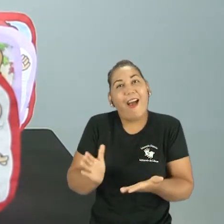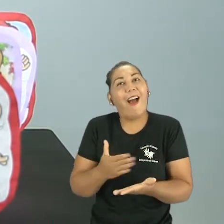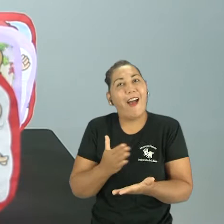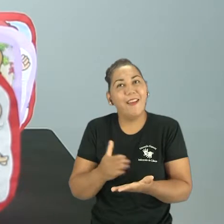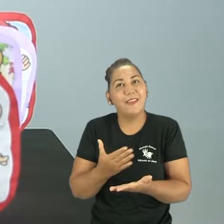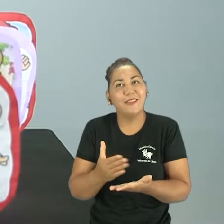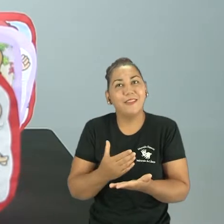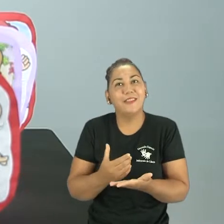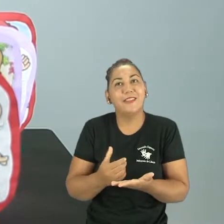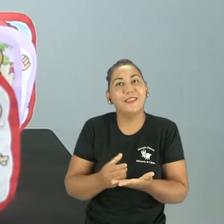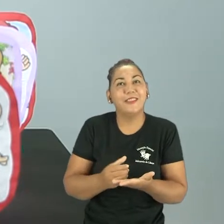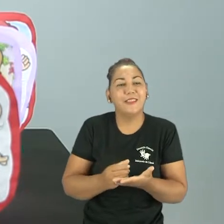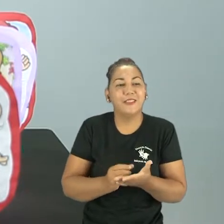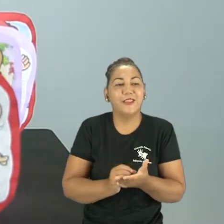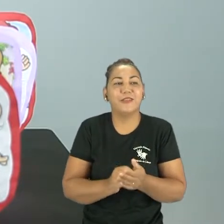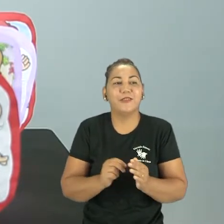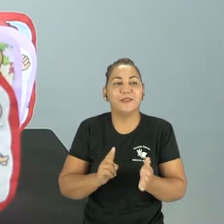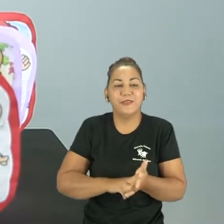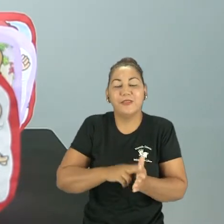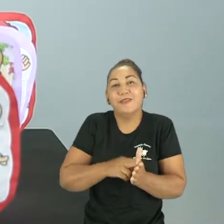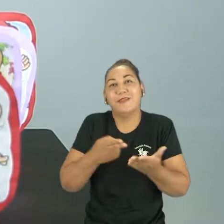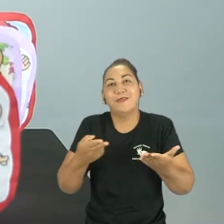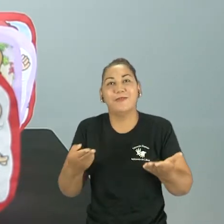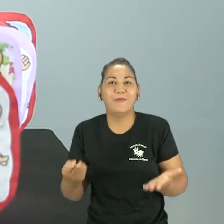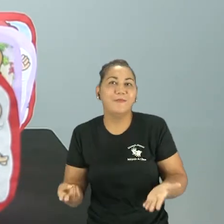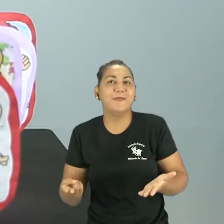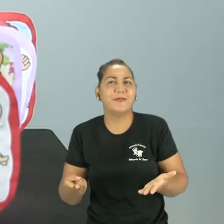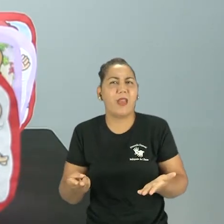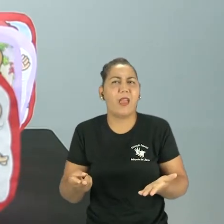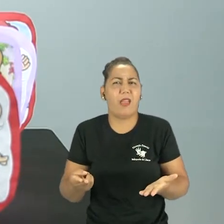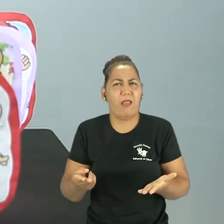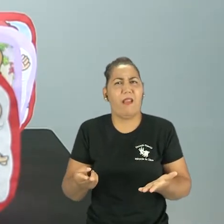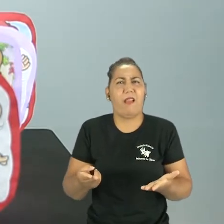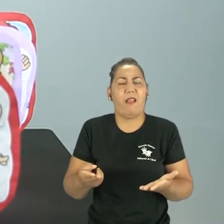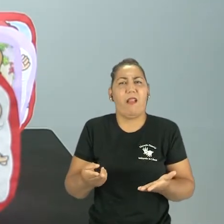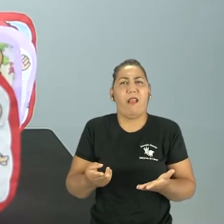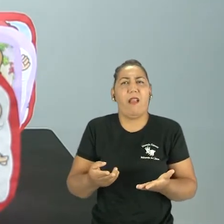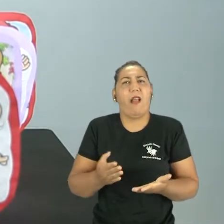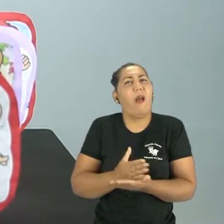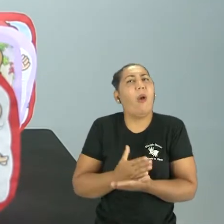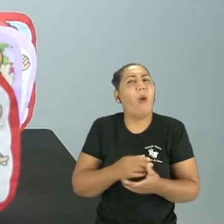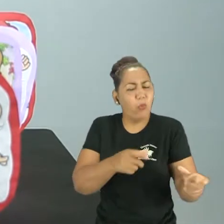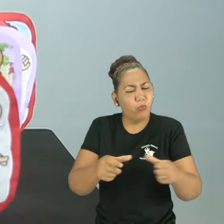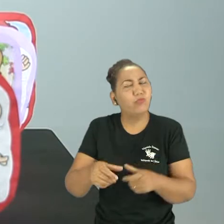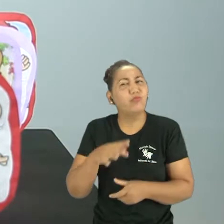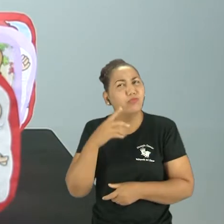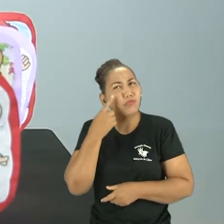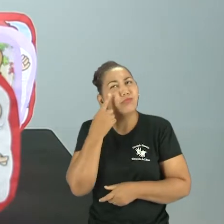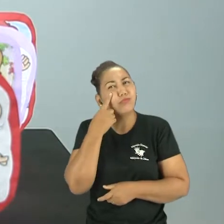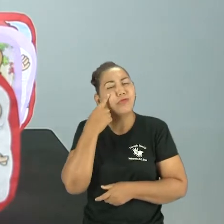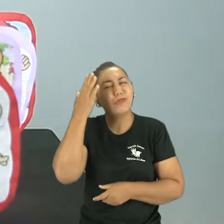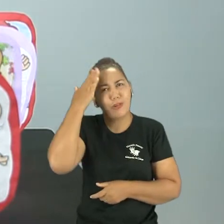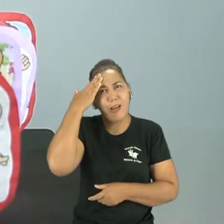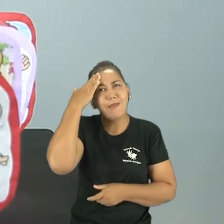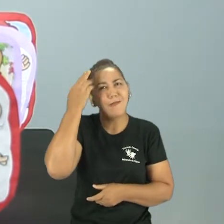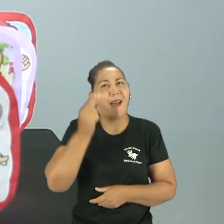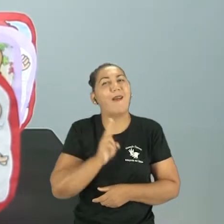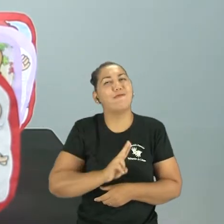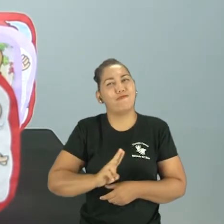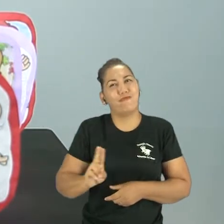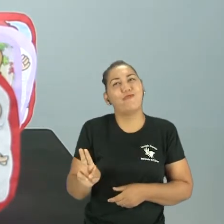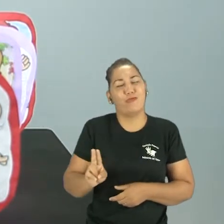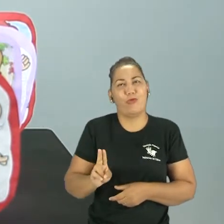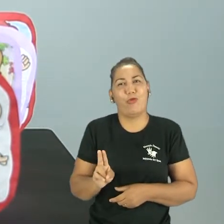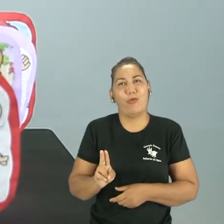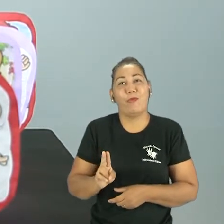em gibis, em algum lugar você já viu. Alguns você sabe o nome bem direitinho, alguns você